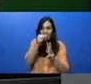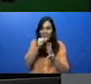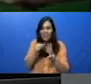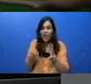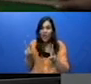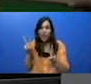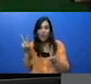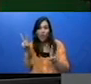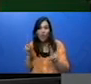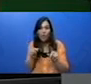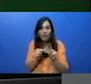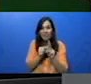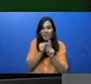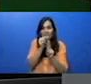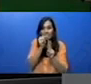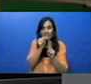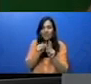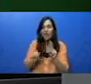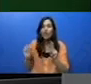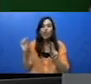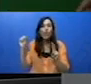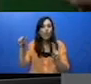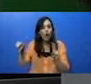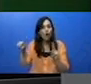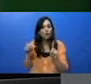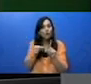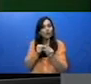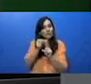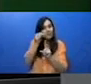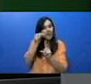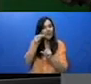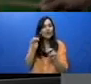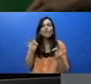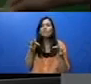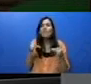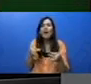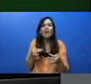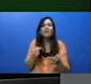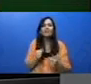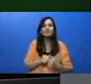2 dezenas e 9 unidades. E por último,